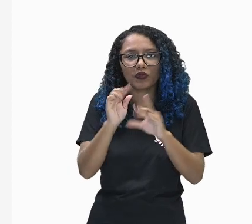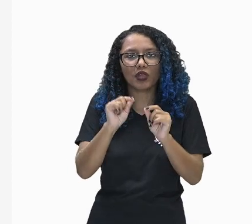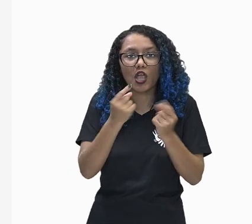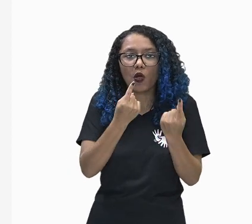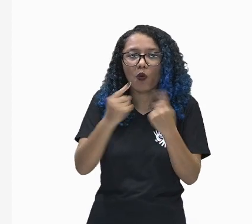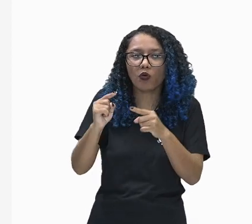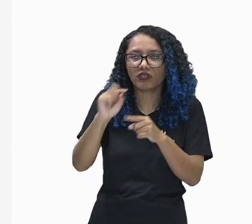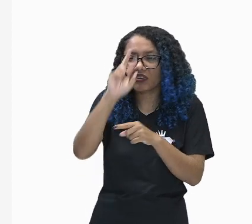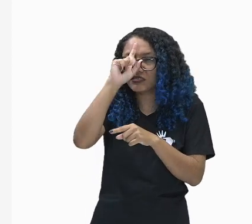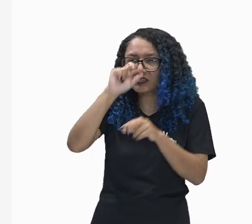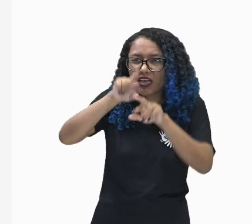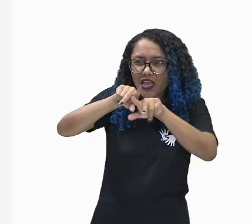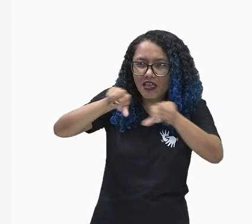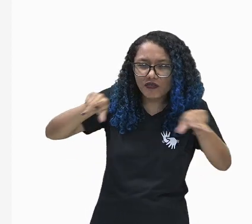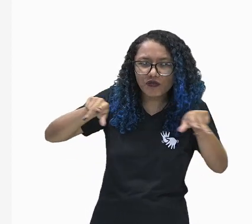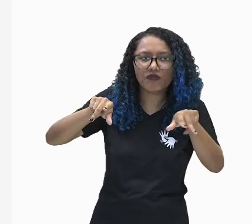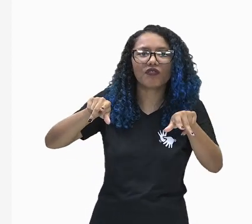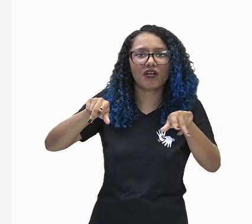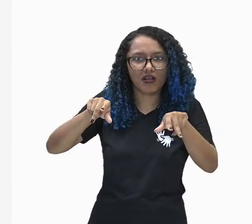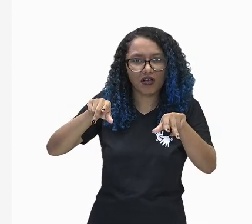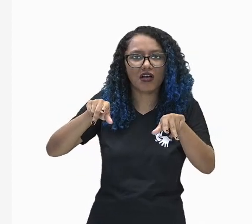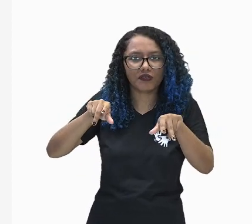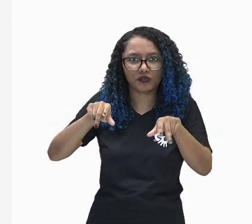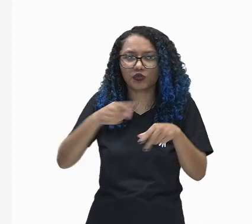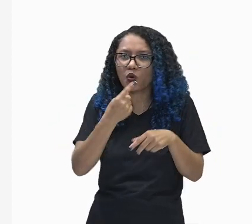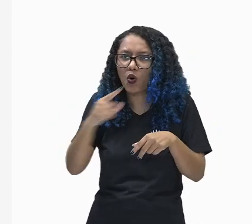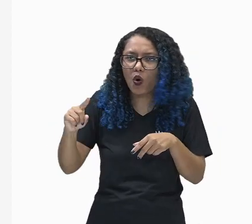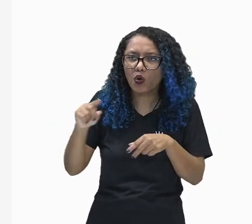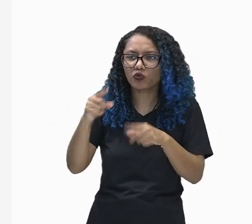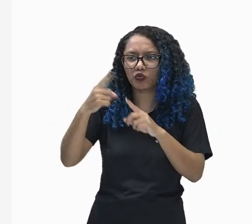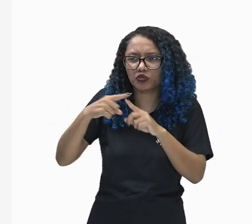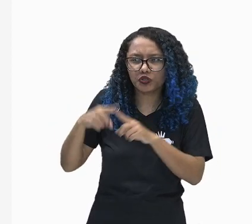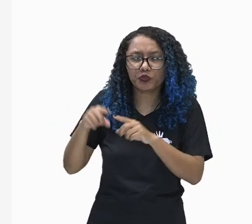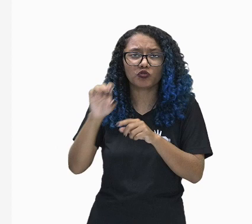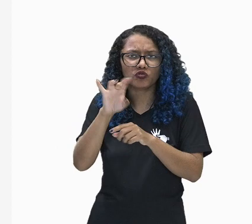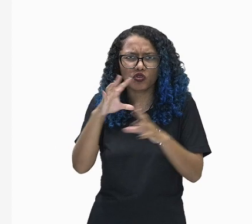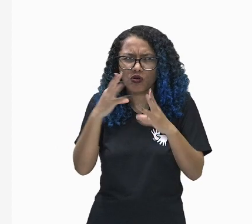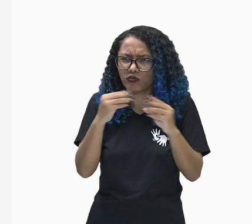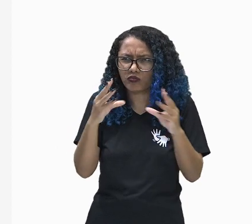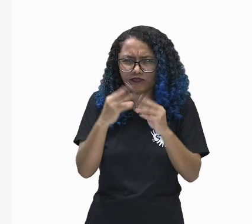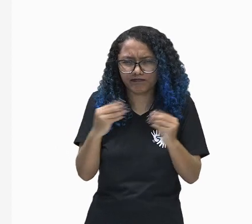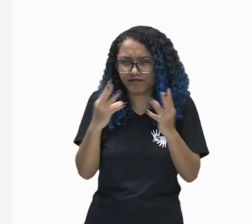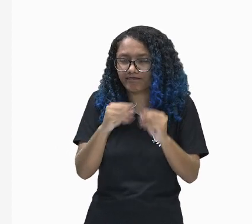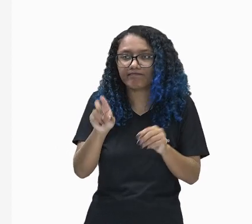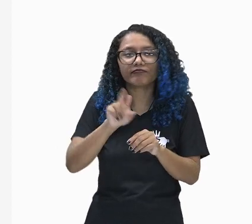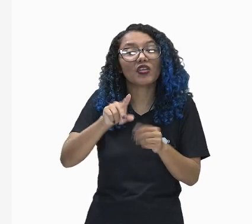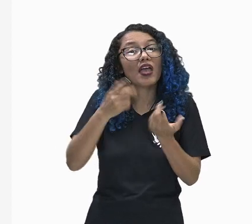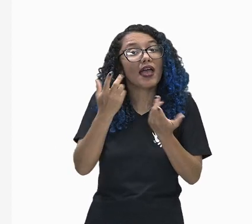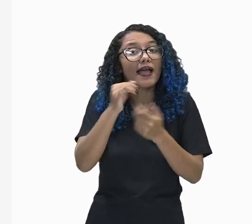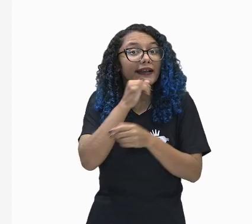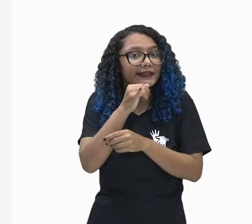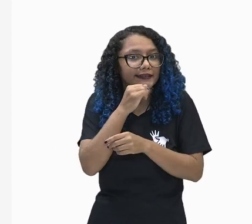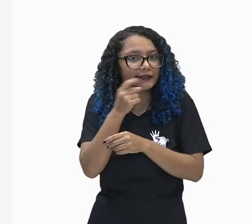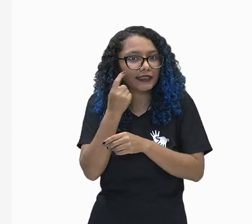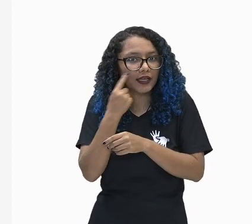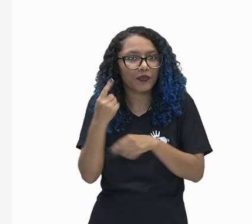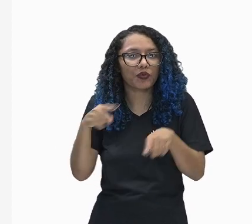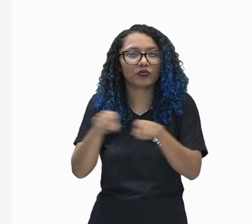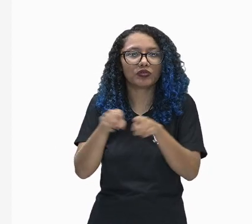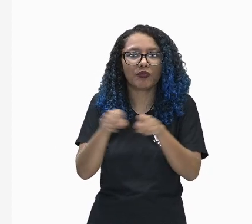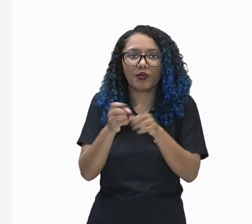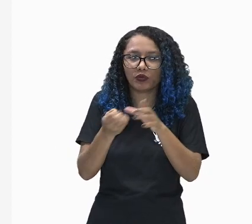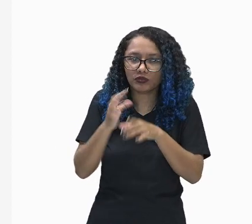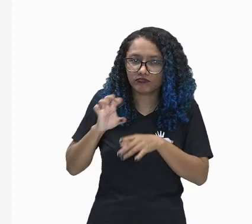a insetos e algumas pragas. Não é só o algodão, é um exemplo que eu estou trazendo para vocês. Produção de